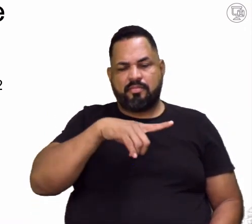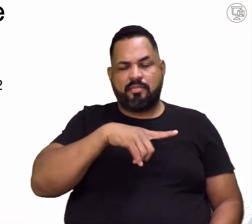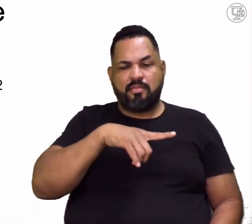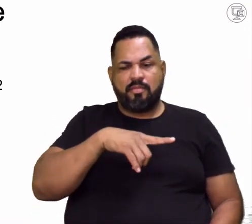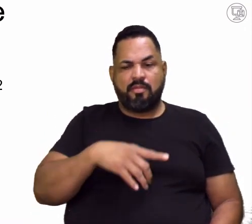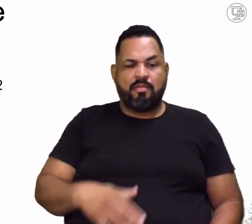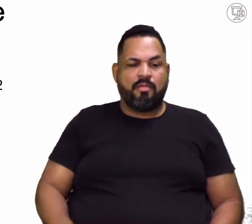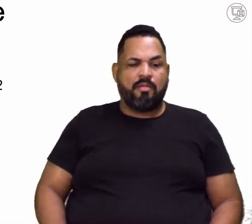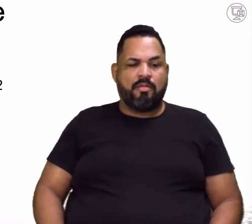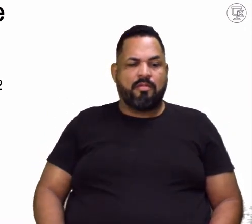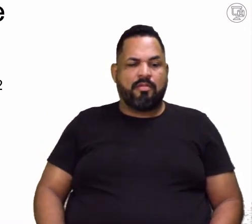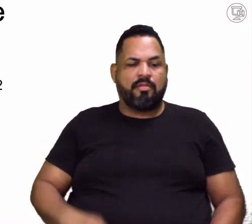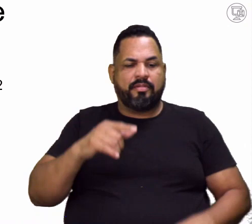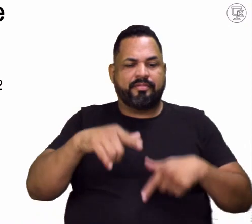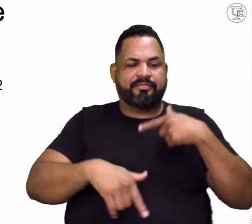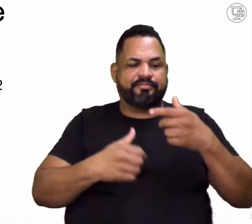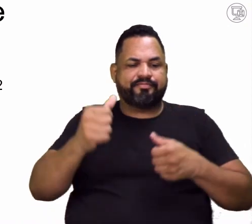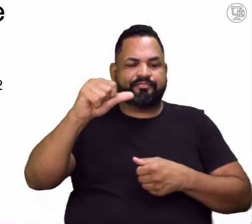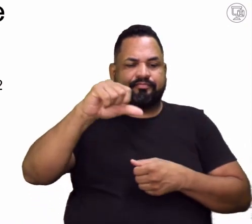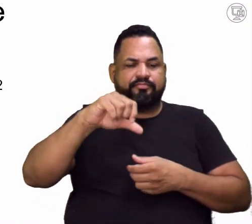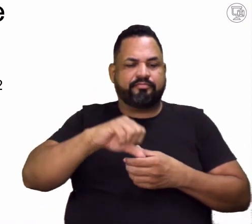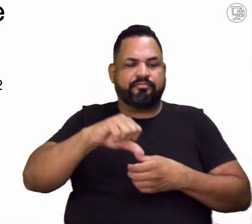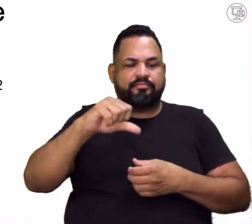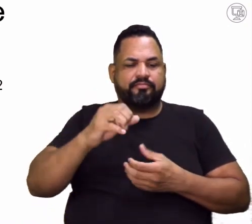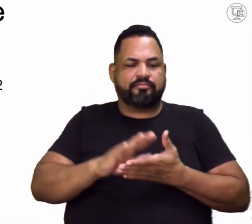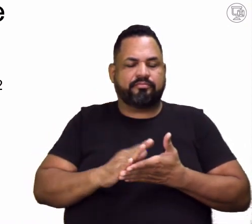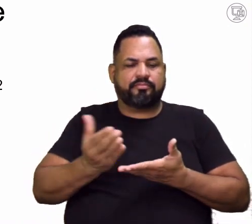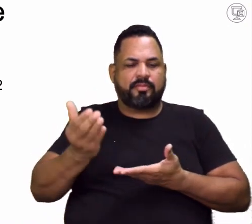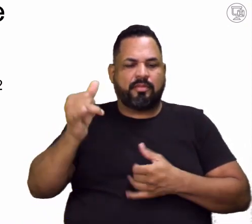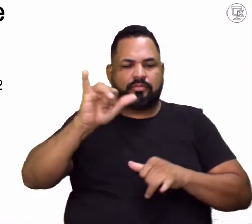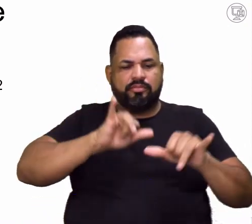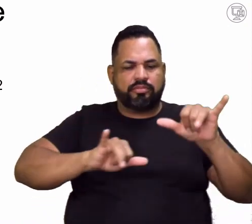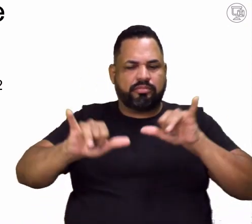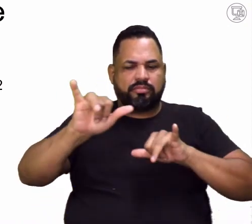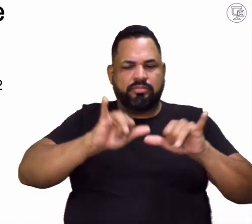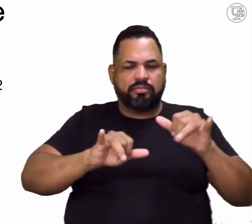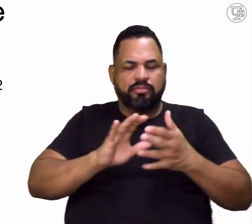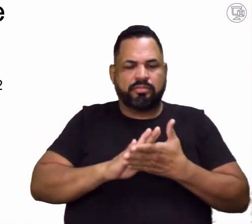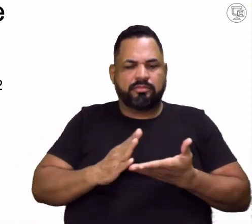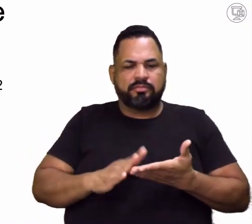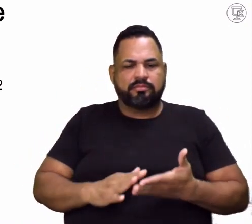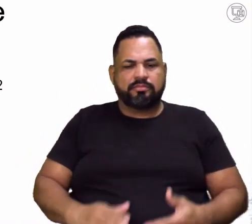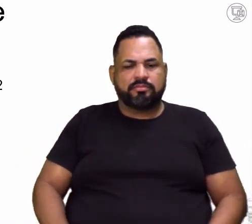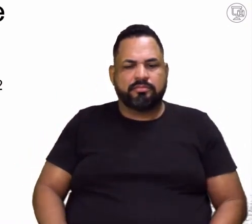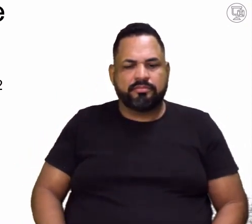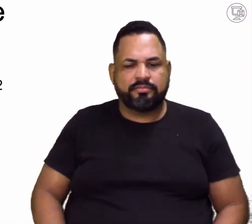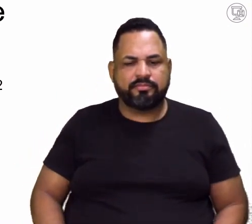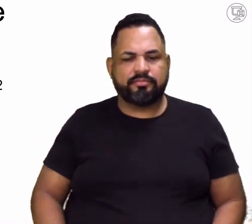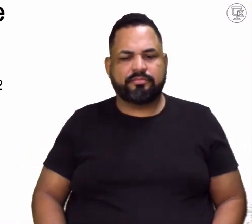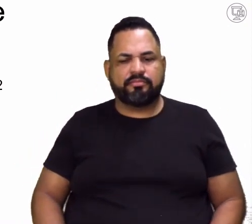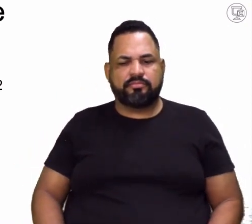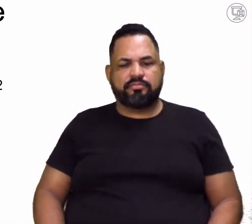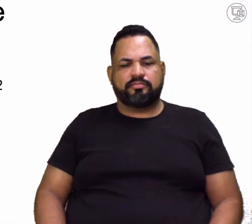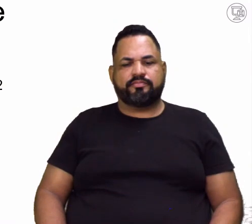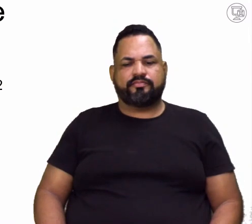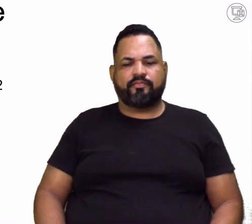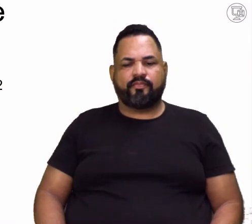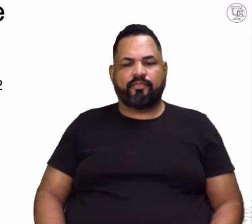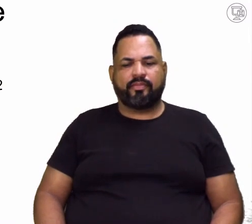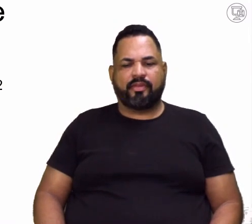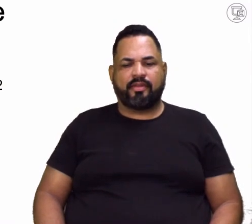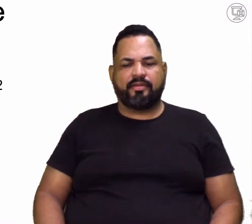alguém trabalhando no laboratório de química e a publicado a falar boquinha e vidro